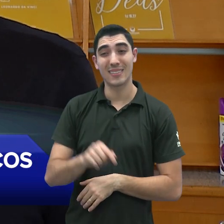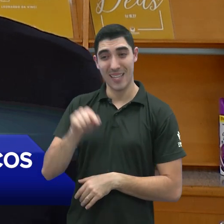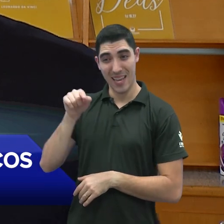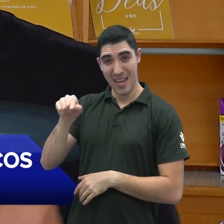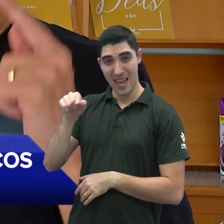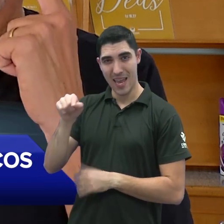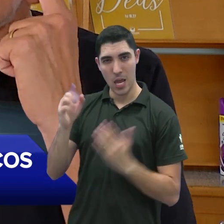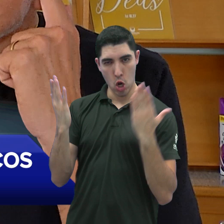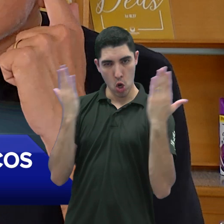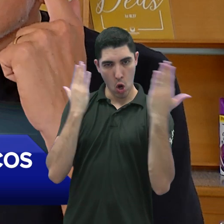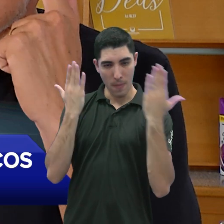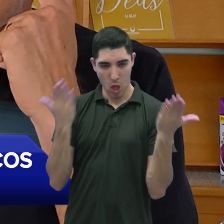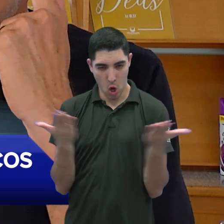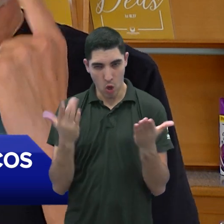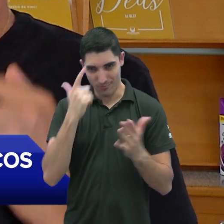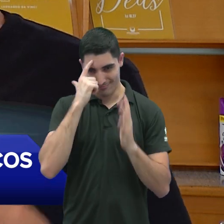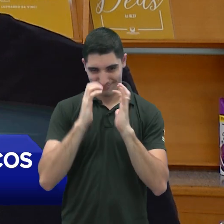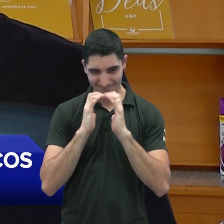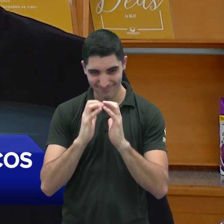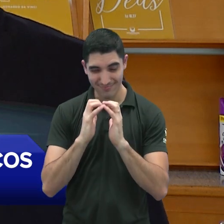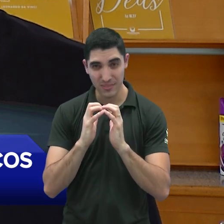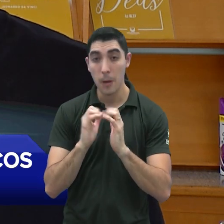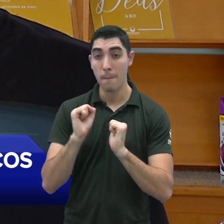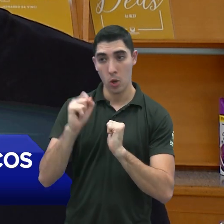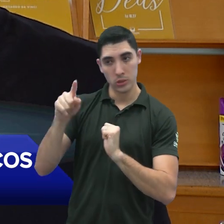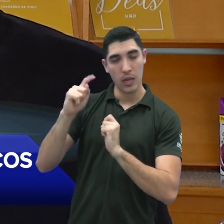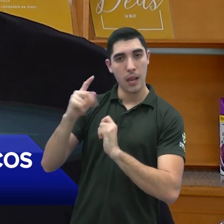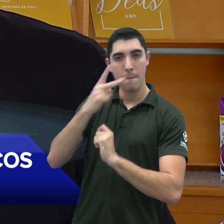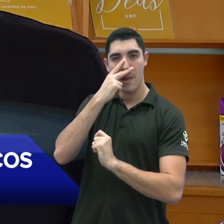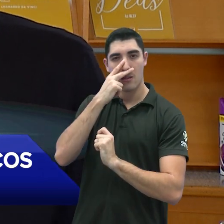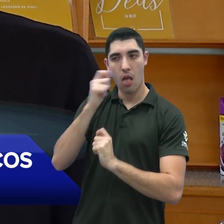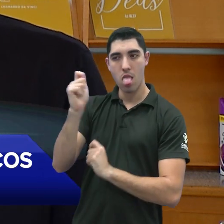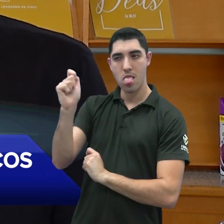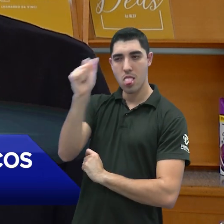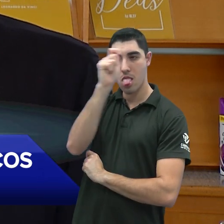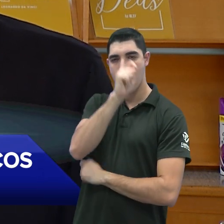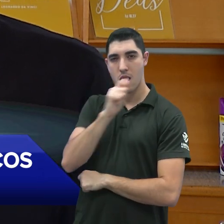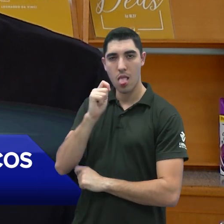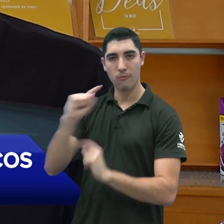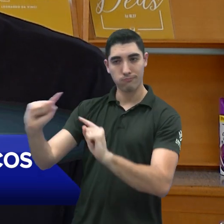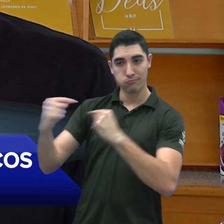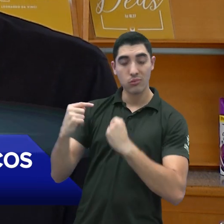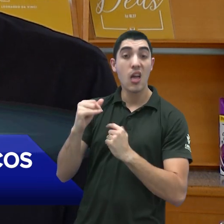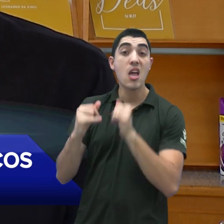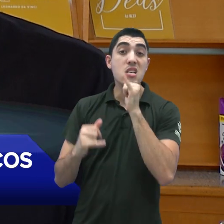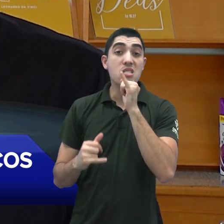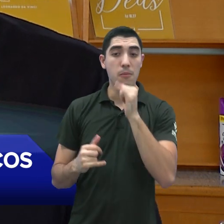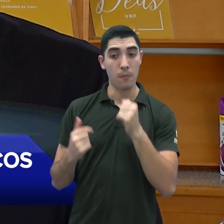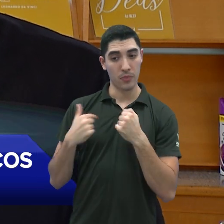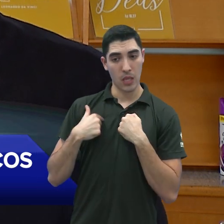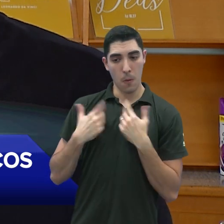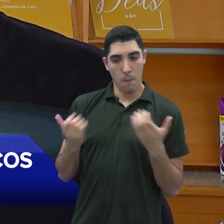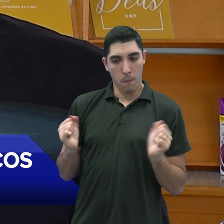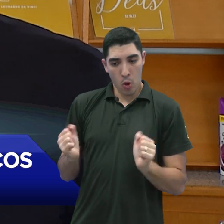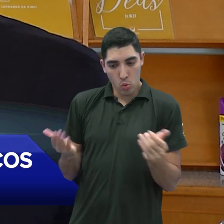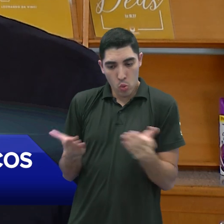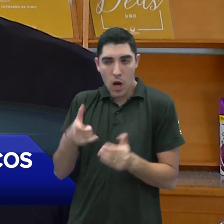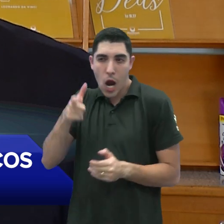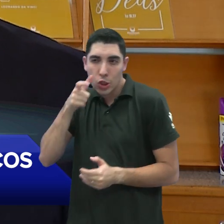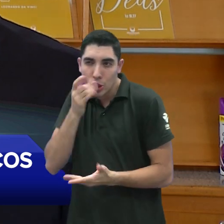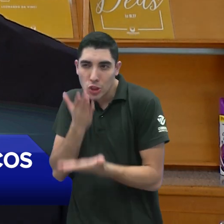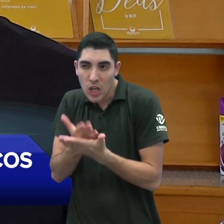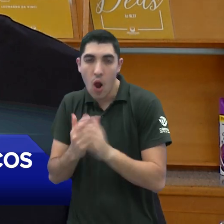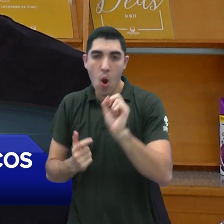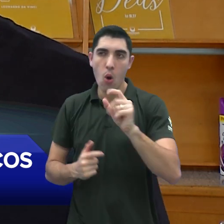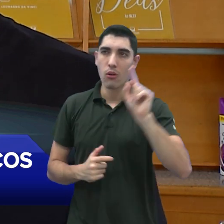grande vantagem para o nosso cérebro, ele é uma armadilha, porque se você pode assistir uma aula que você assistiria hoje, você pode